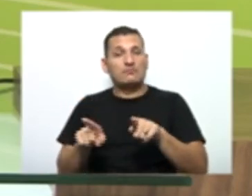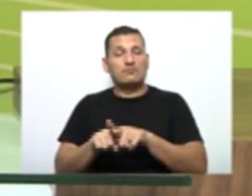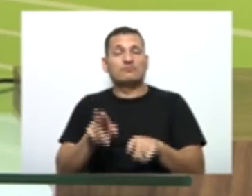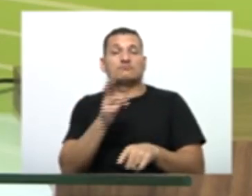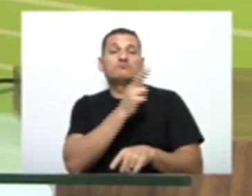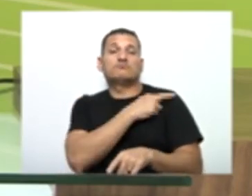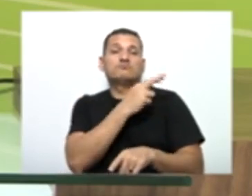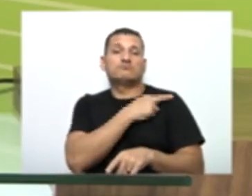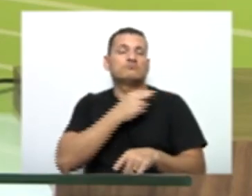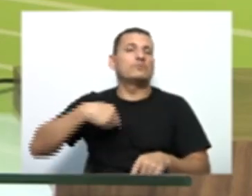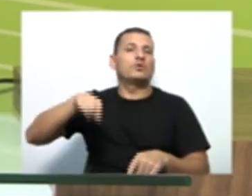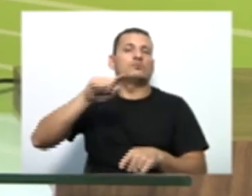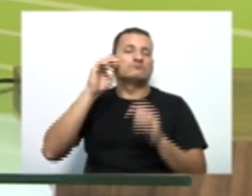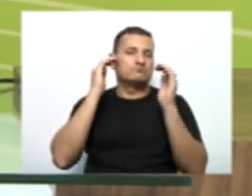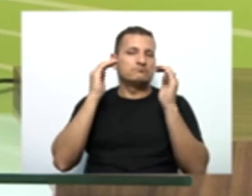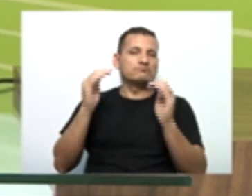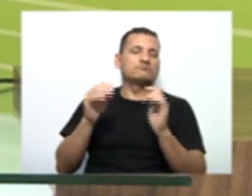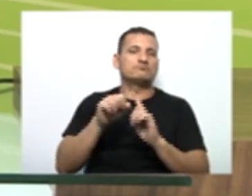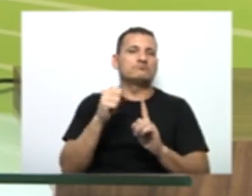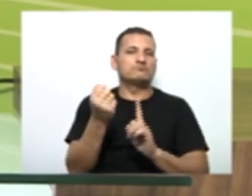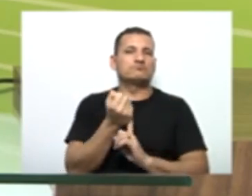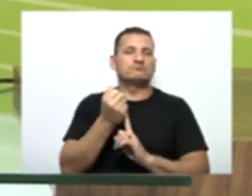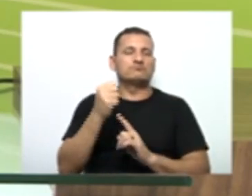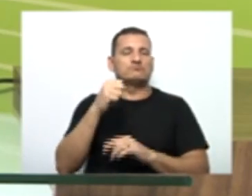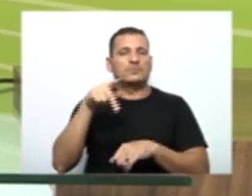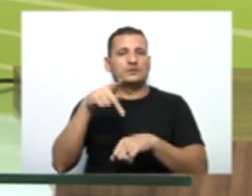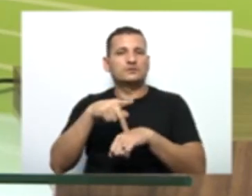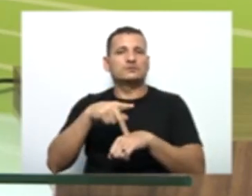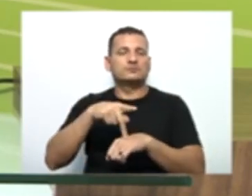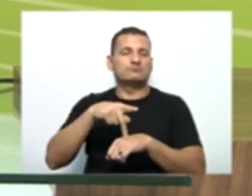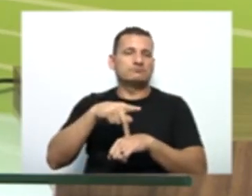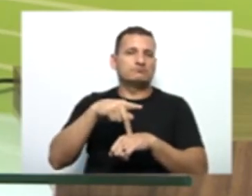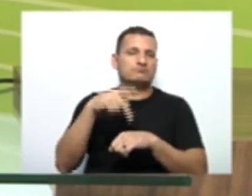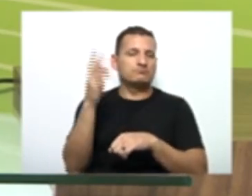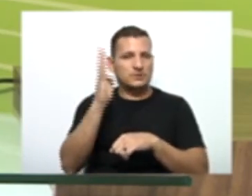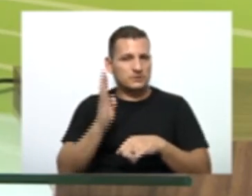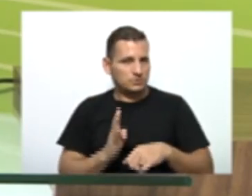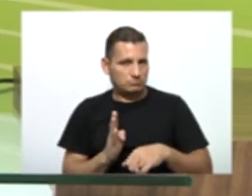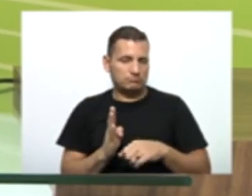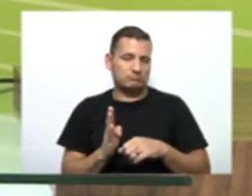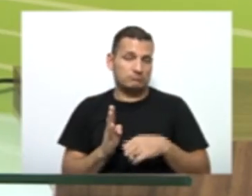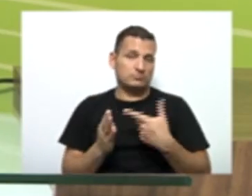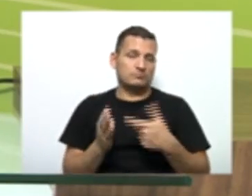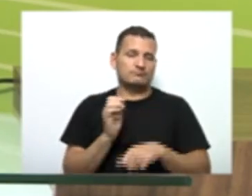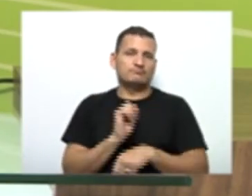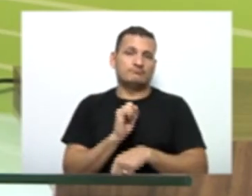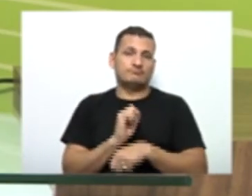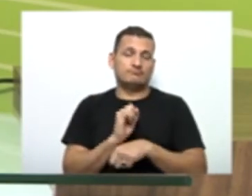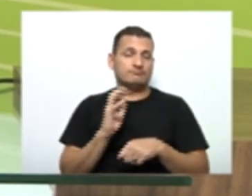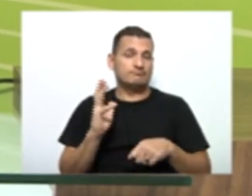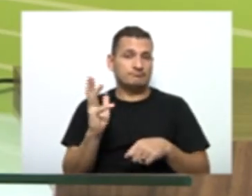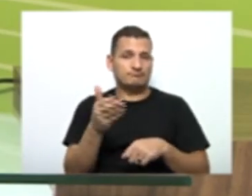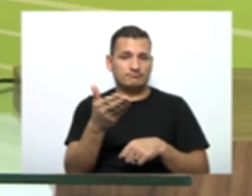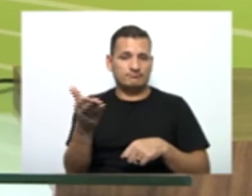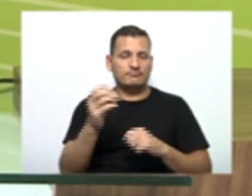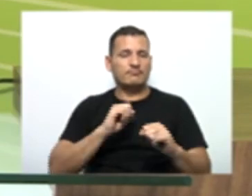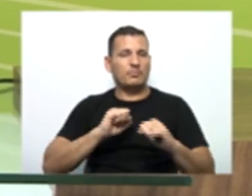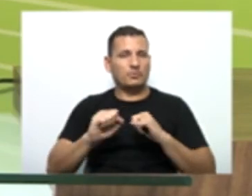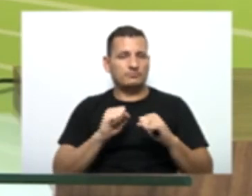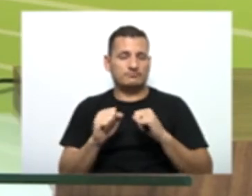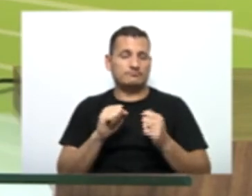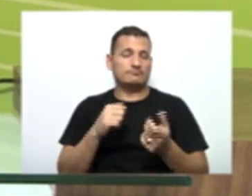nós temos com a sociedade, com o nosso país, com a nossa nação. Então, espero que realmente sejam todos bastante empolgados para que a